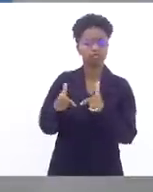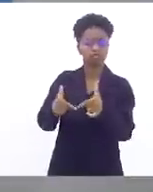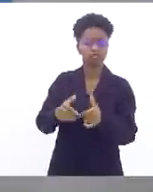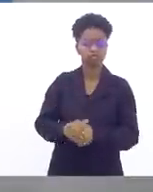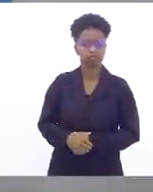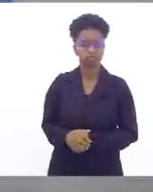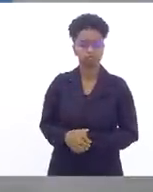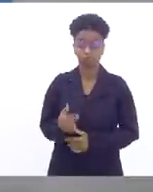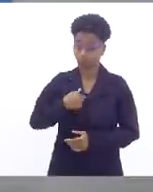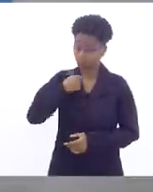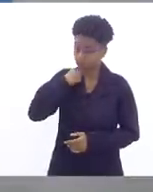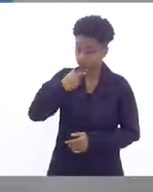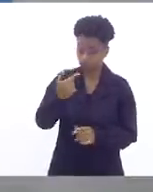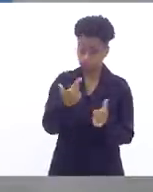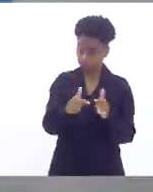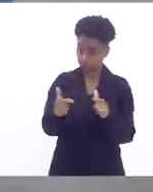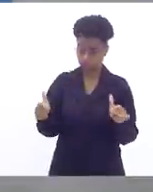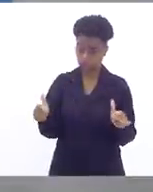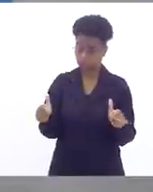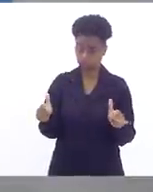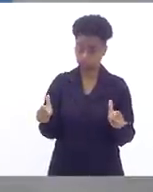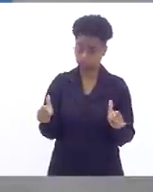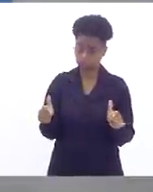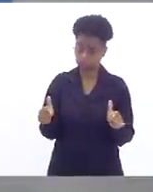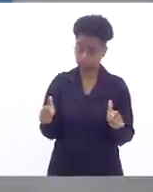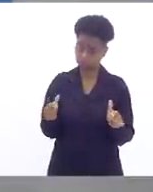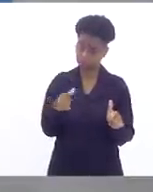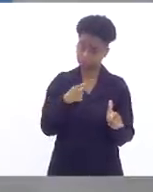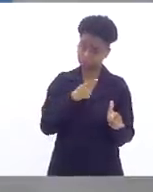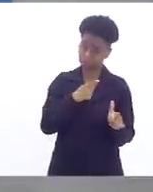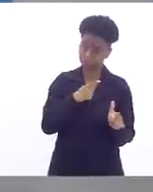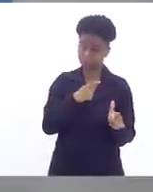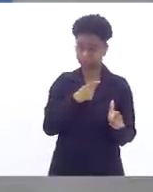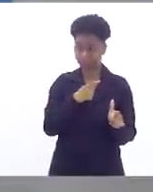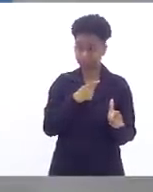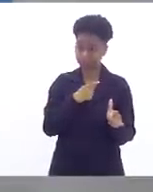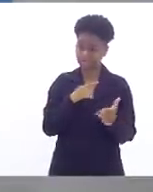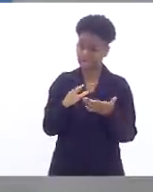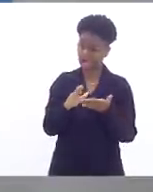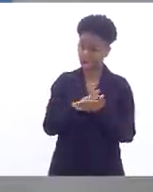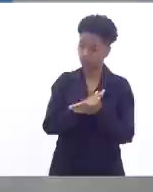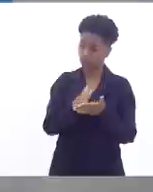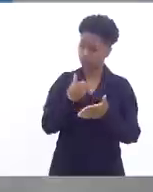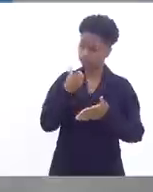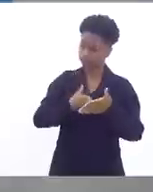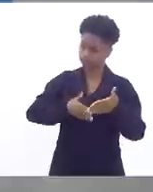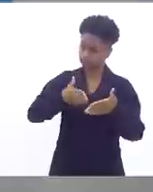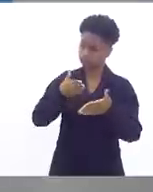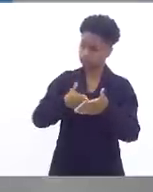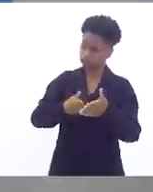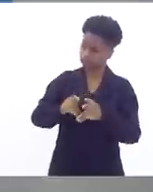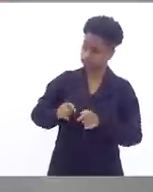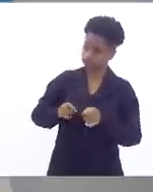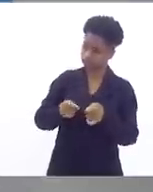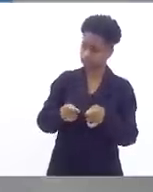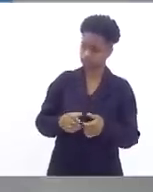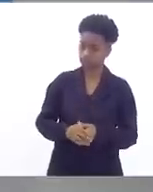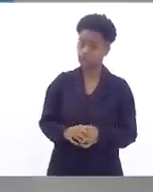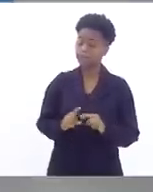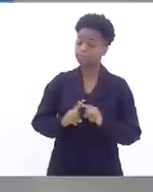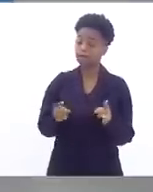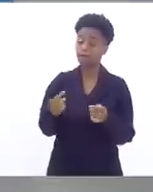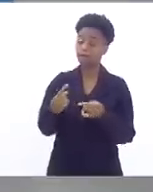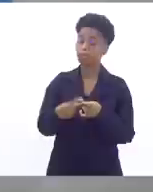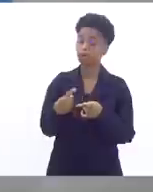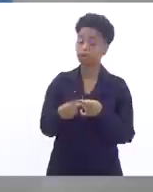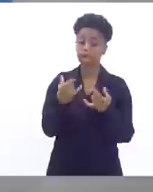tenho dúvida né que tenha algum tipo de dificuldade mas também por que que isso não